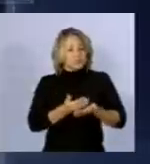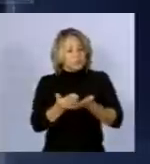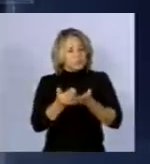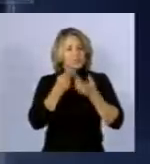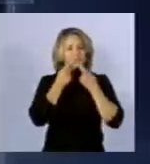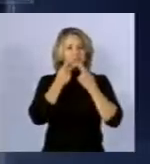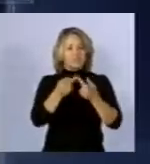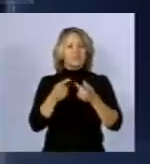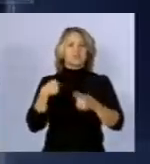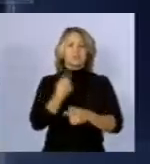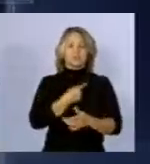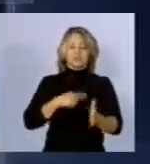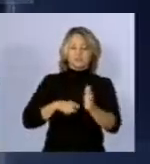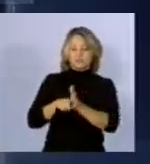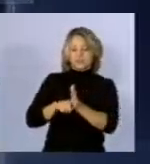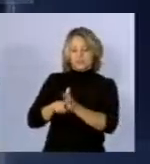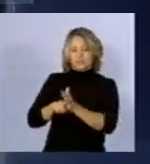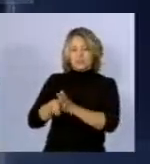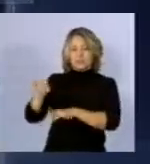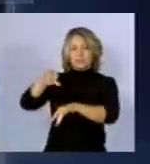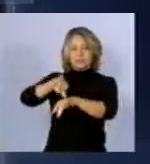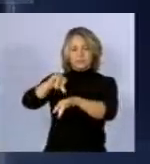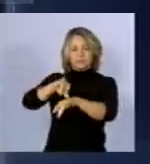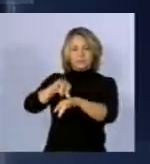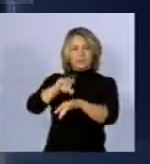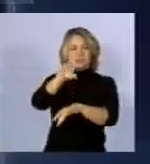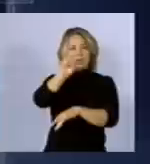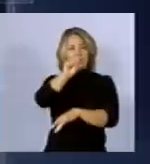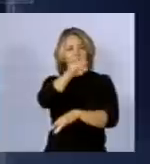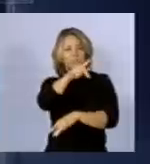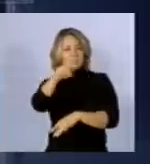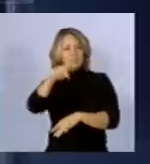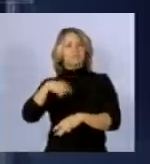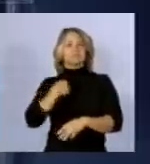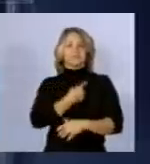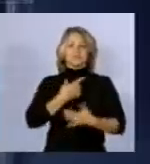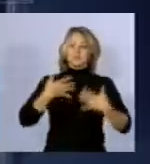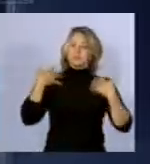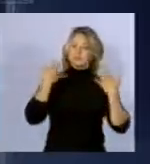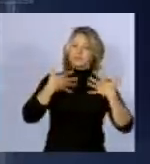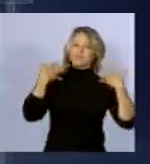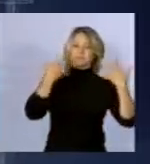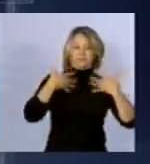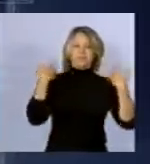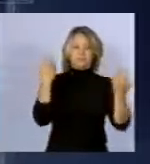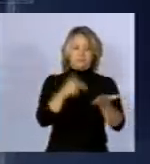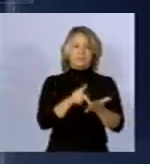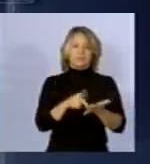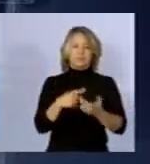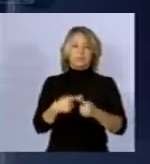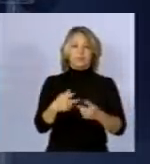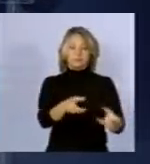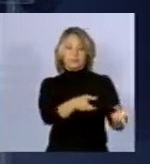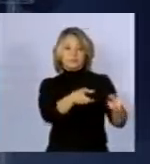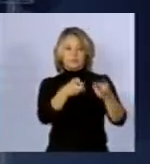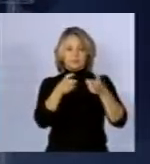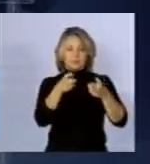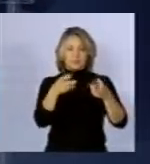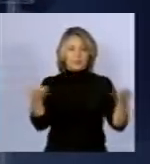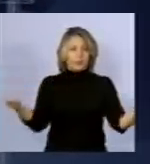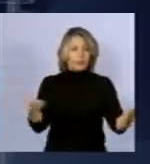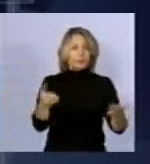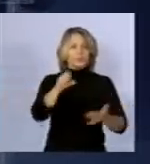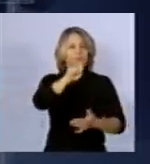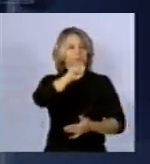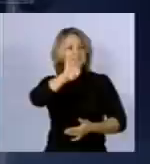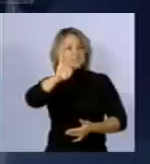pesquisa direito sanitário da USP Ficamos muito satisfeitos em eh perceber que o Supremo Tribunal